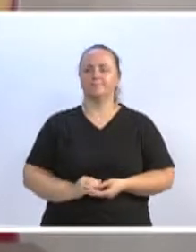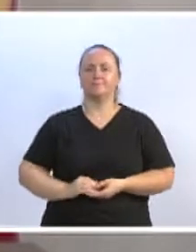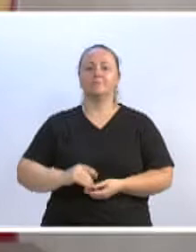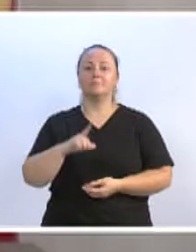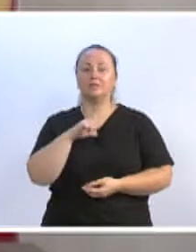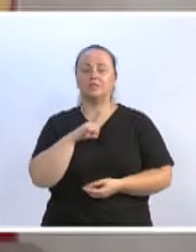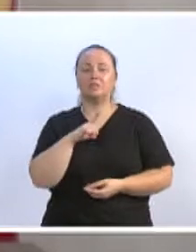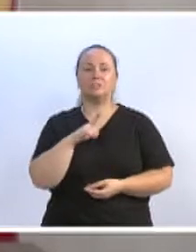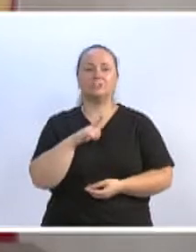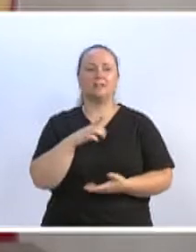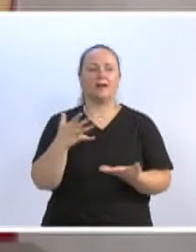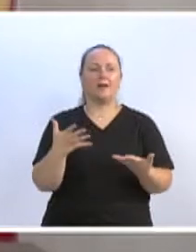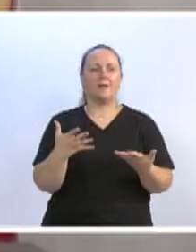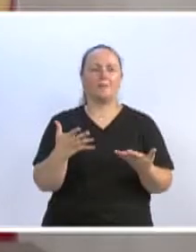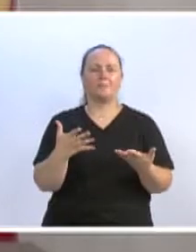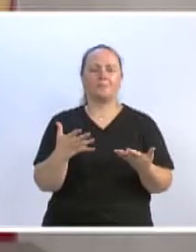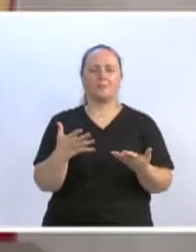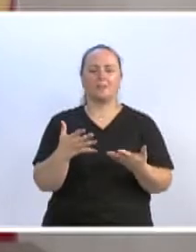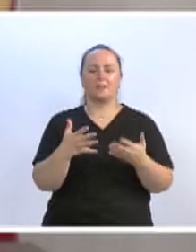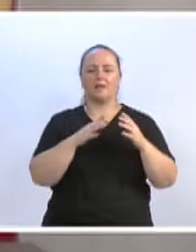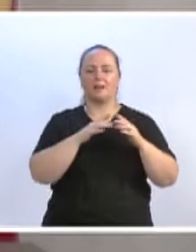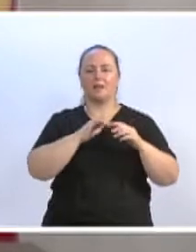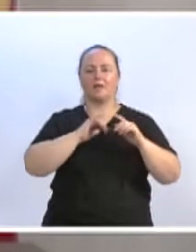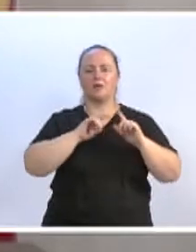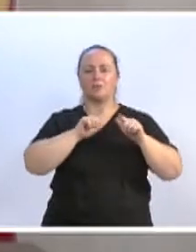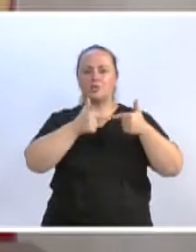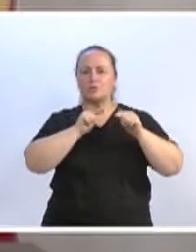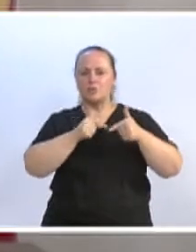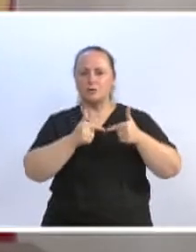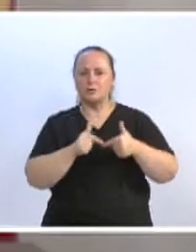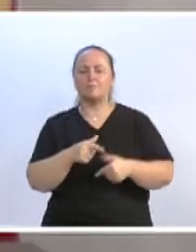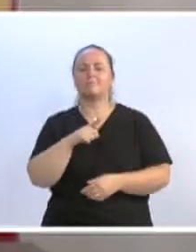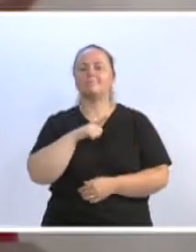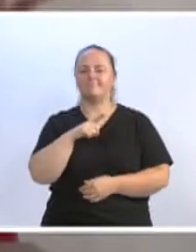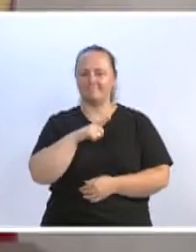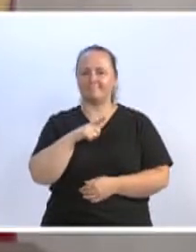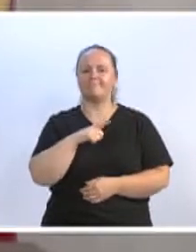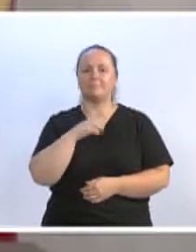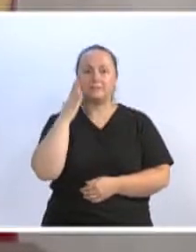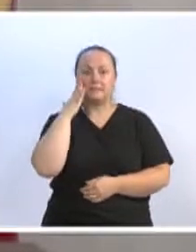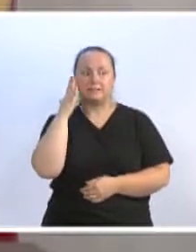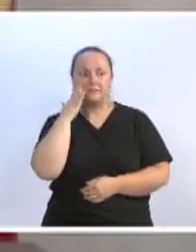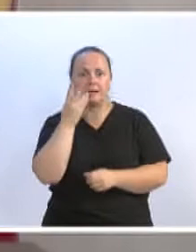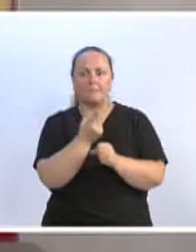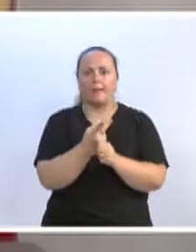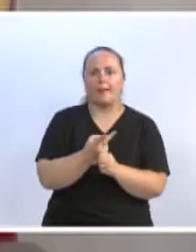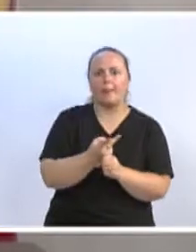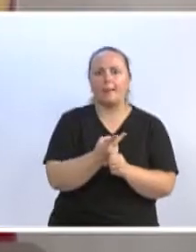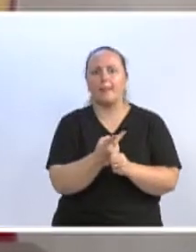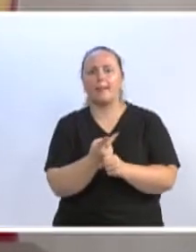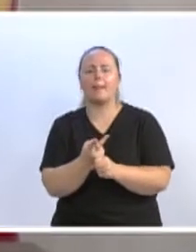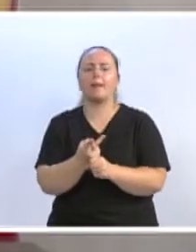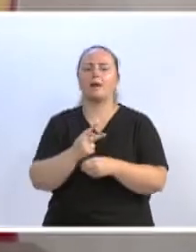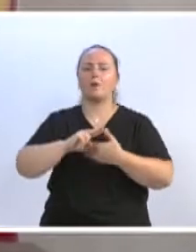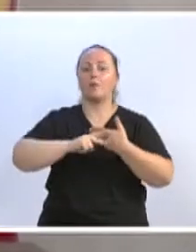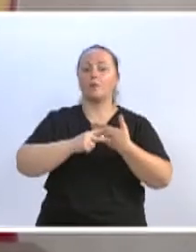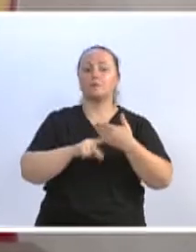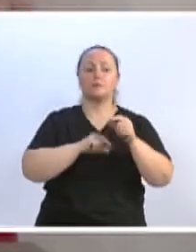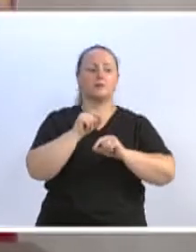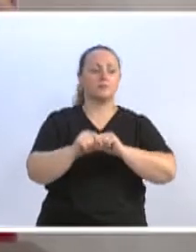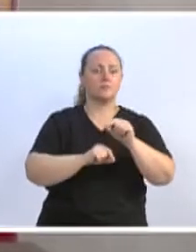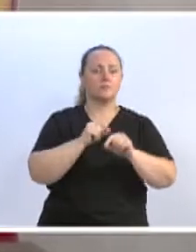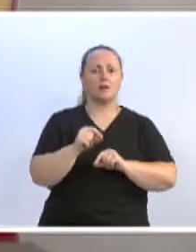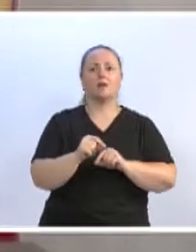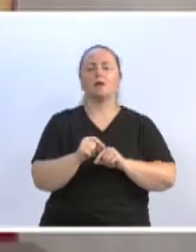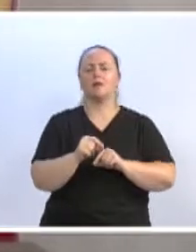daqueles que nós chamamos de essênios, judeus essênios, que, sabendo da perseguição, provavelmente como consequência da